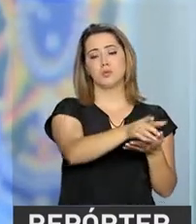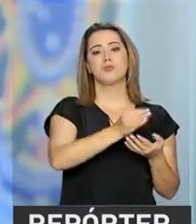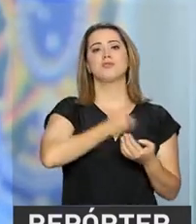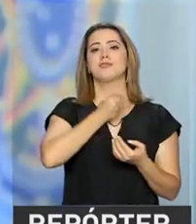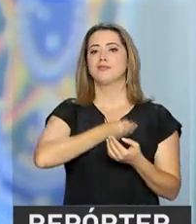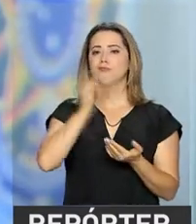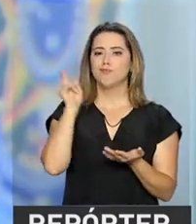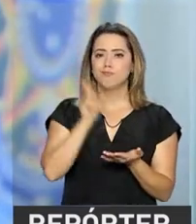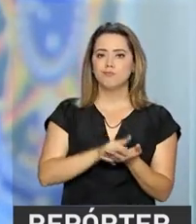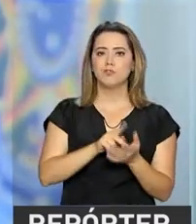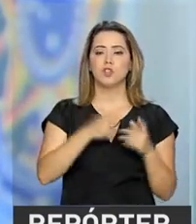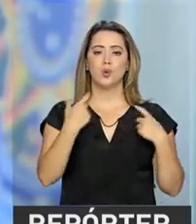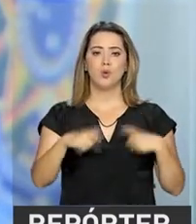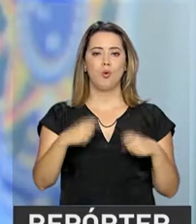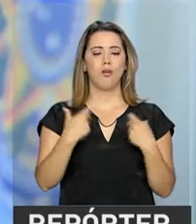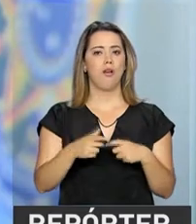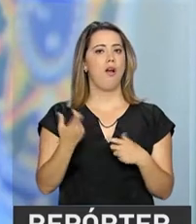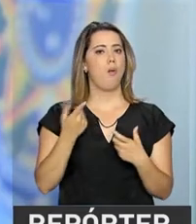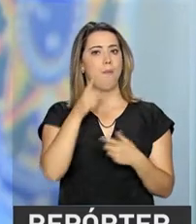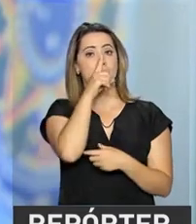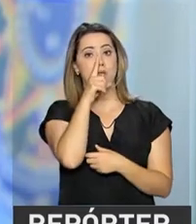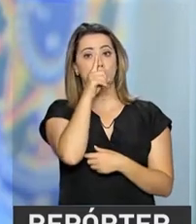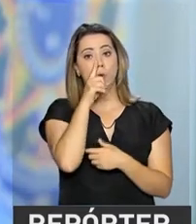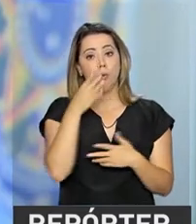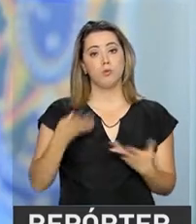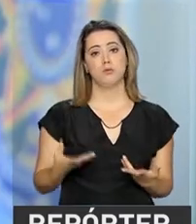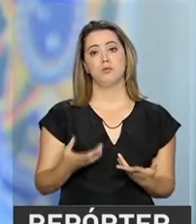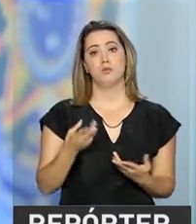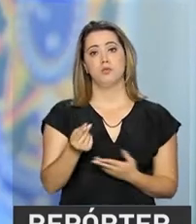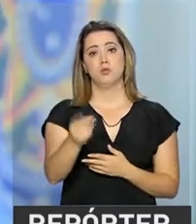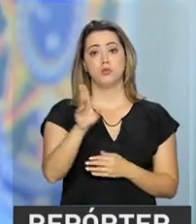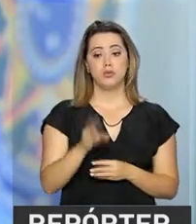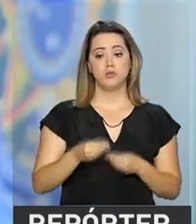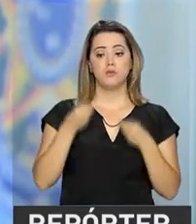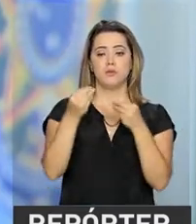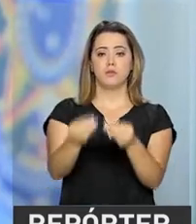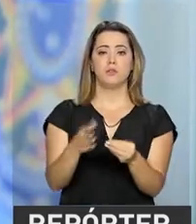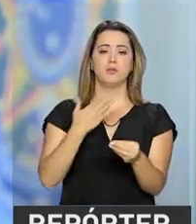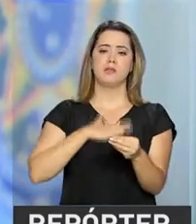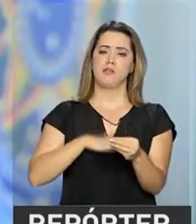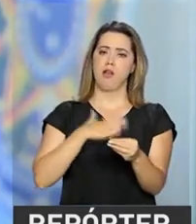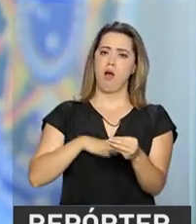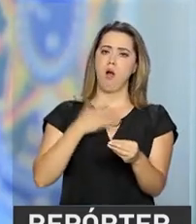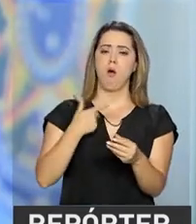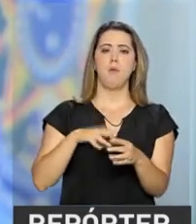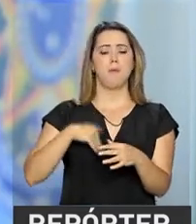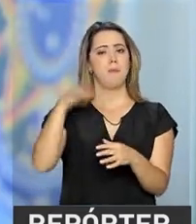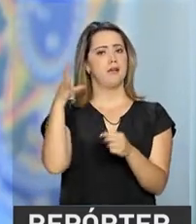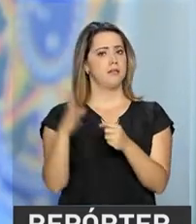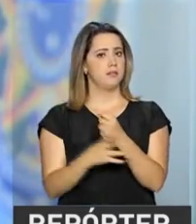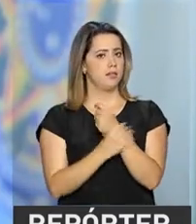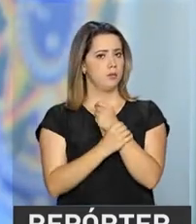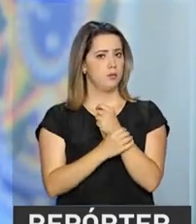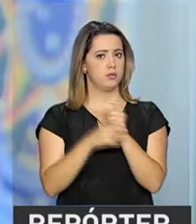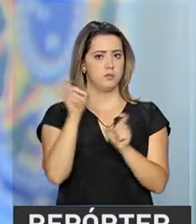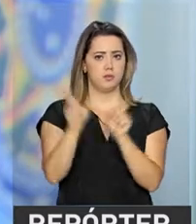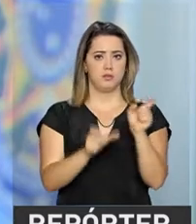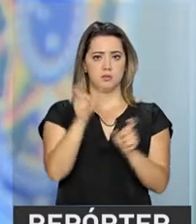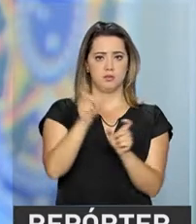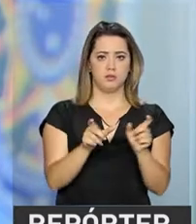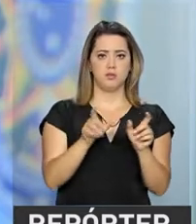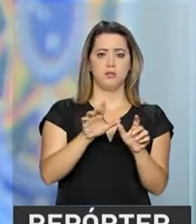vivem em áreas de risco de maceió e esse recurso vai servir para dar mais tranqüilidade mais segurança pra essas